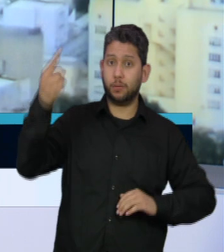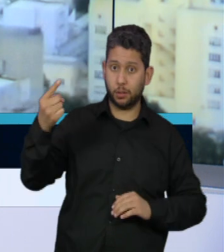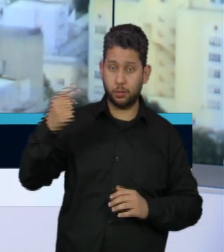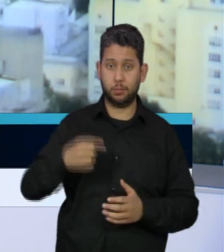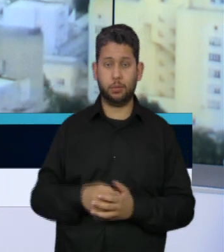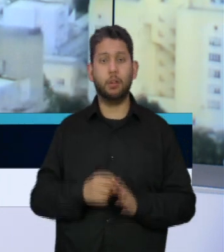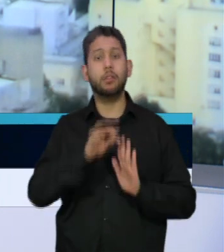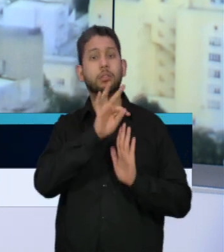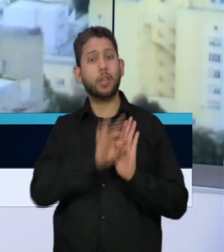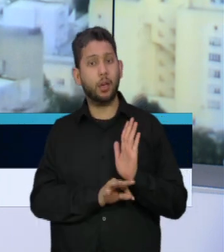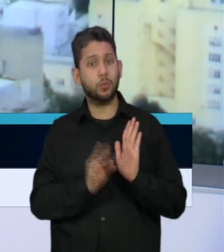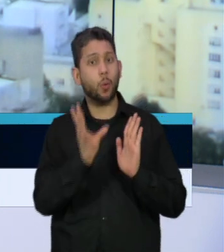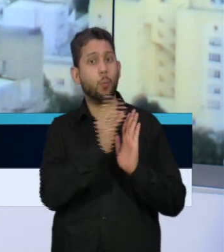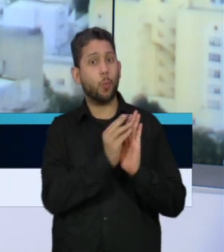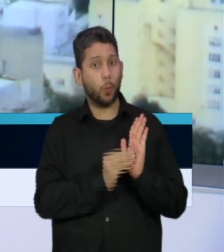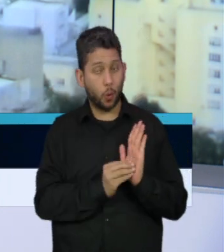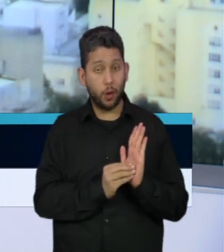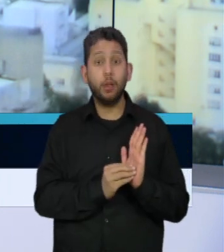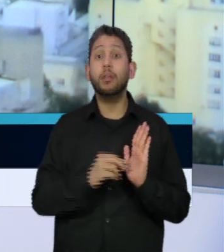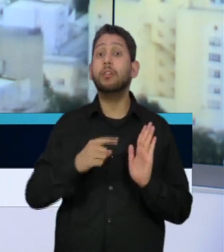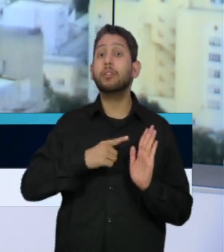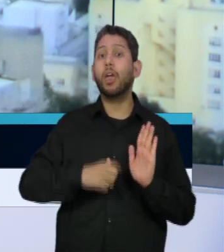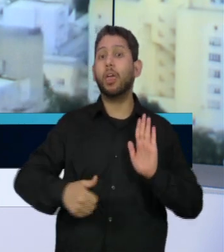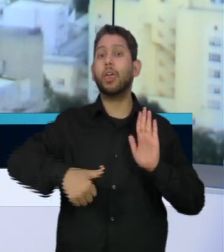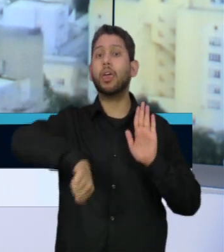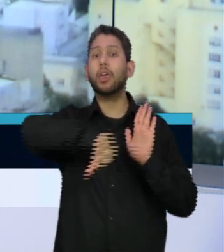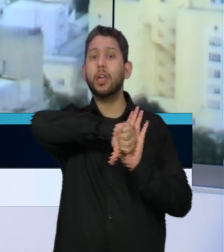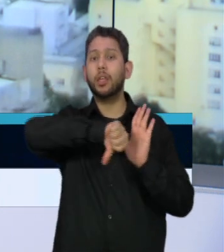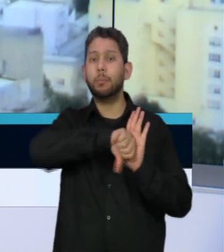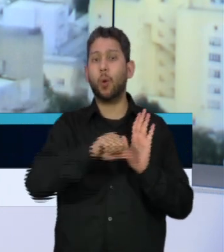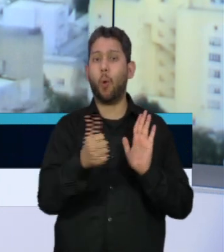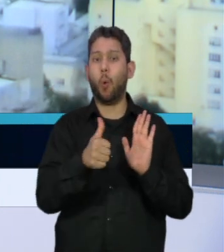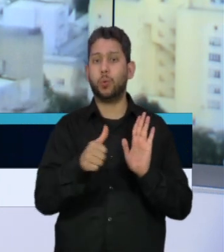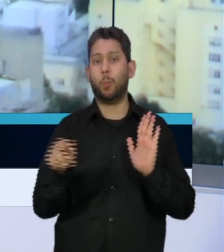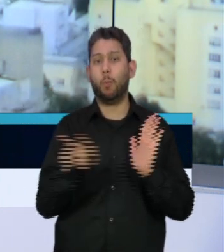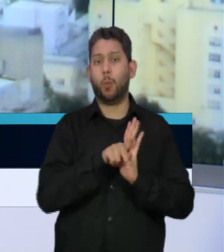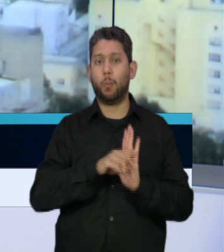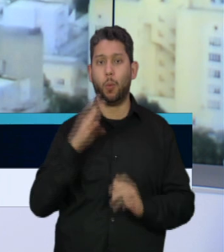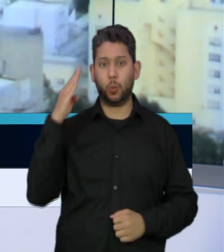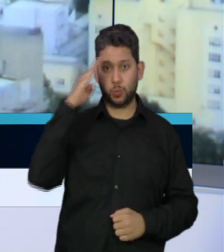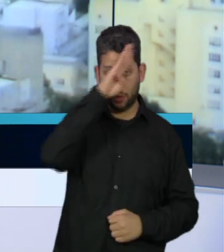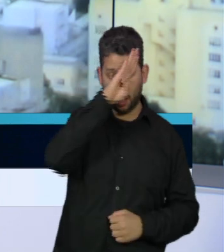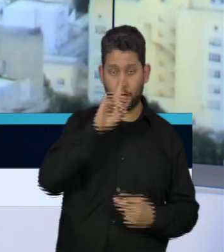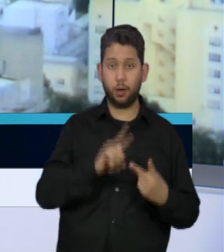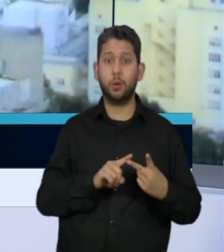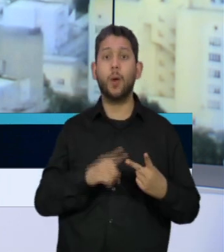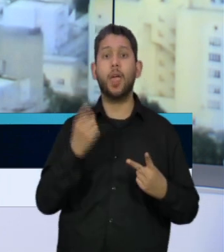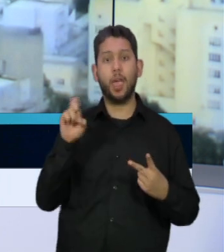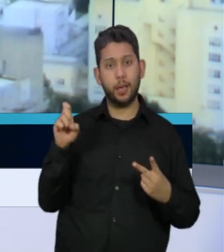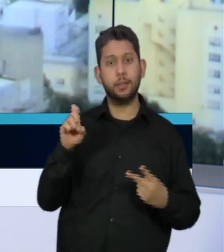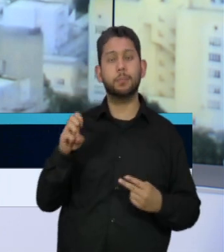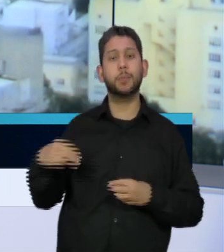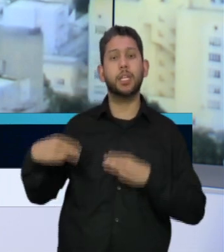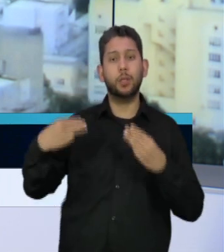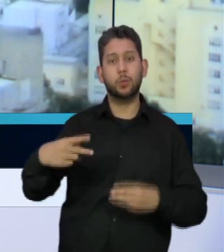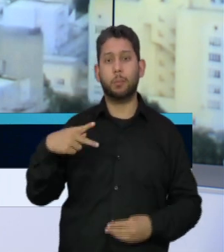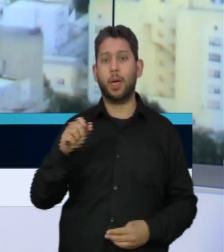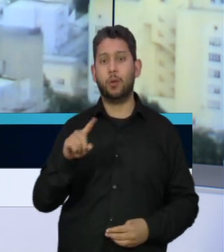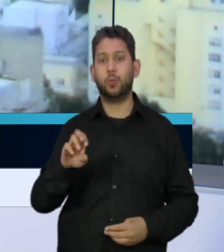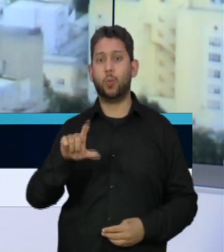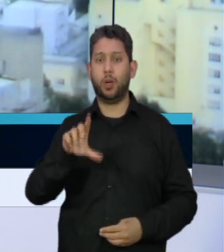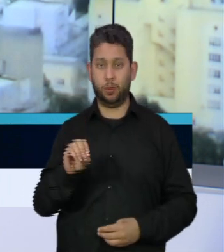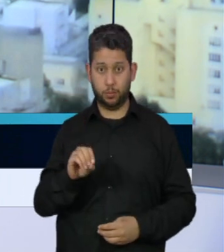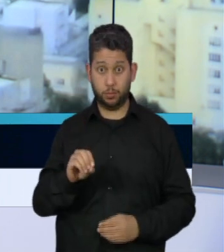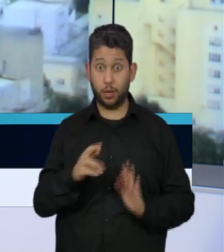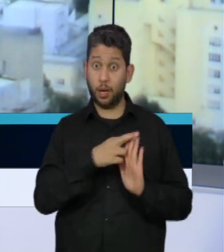O texto deve atribuir 11 crimes ao presidente Jair Bolsonaro e ao ex-ministro da Saúde, Eduardo Pazuello. O relatório